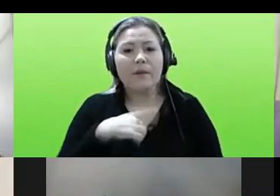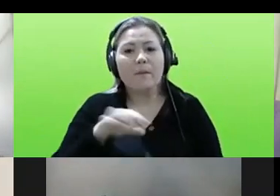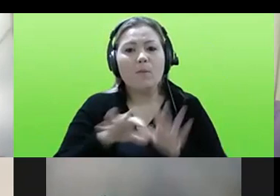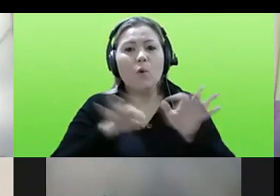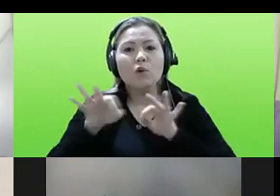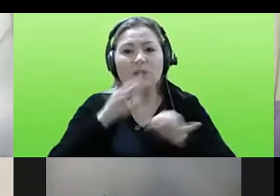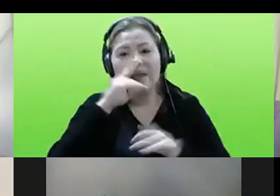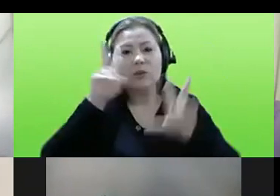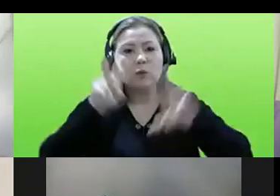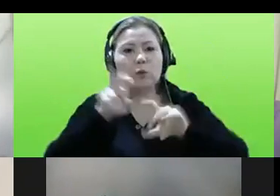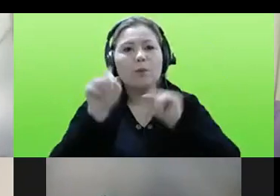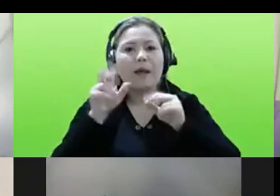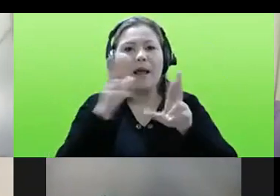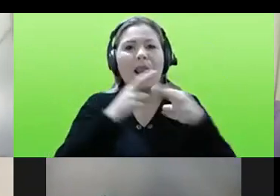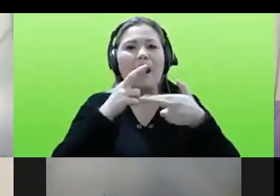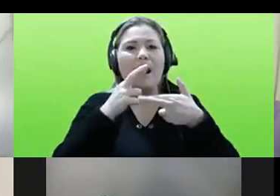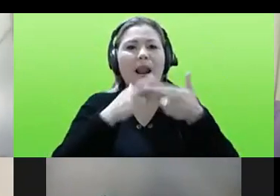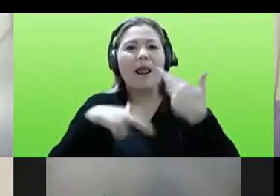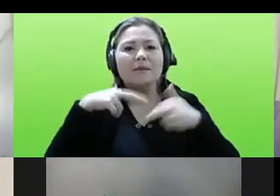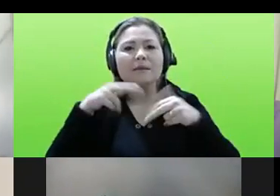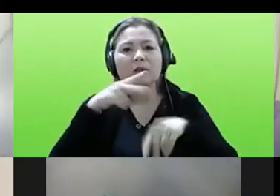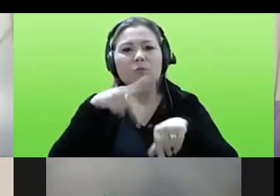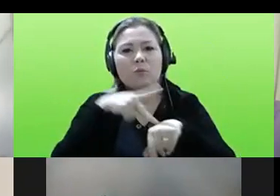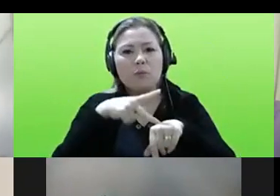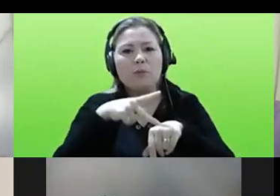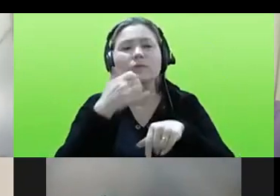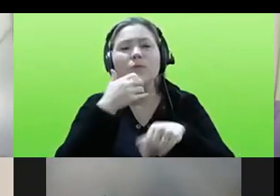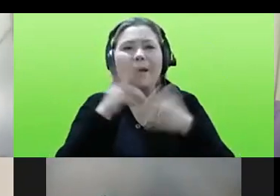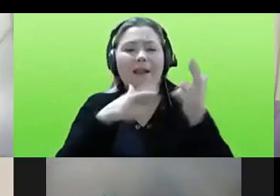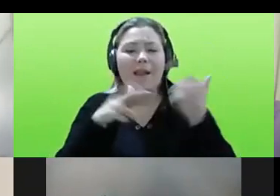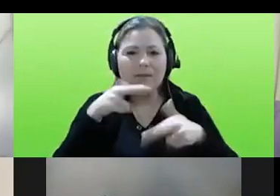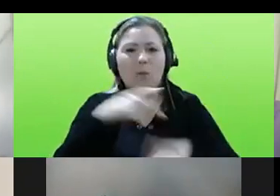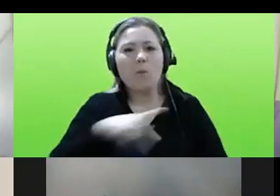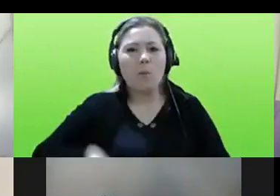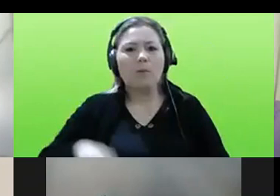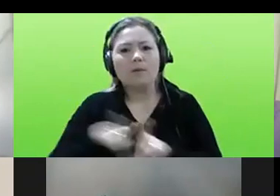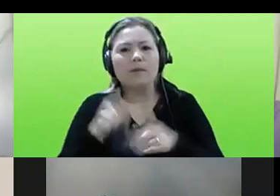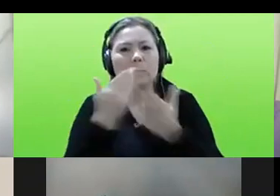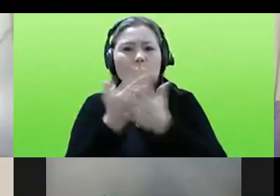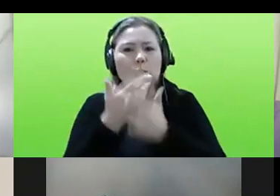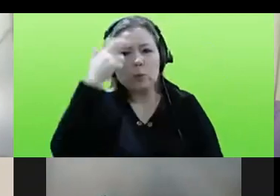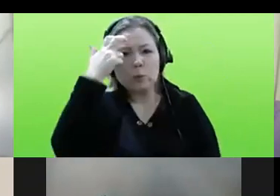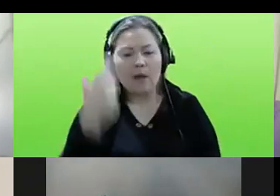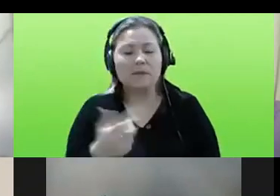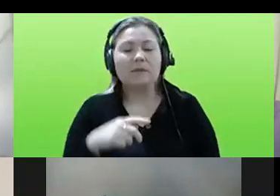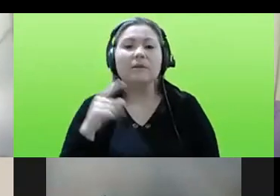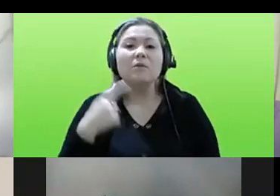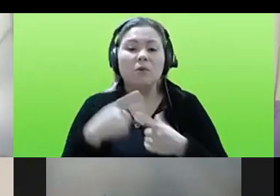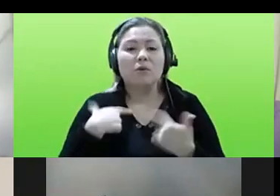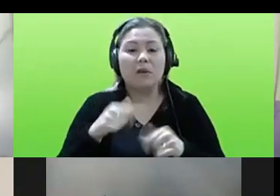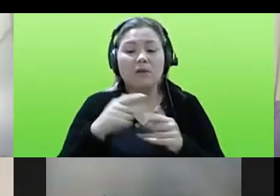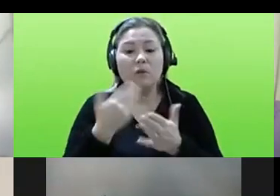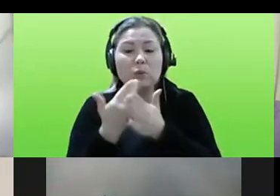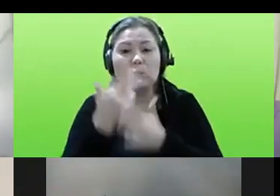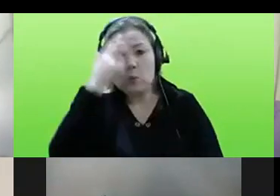projeto é sobre relações públicas e estudos culturais. Então, o que eu estou fazendo aqui é porque os estudos